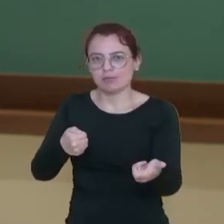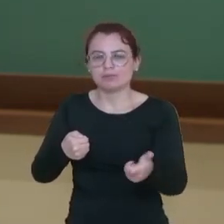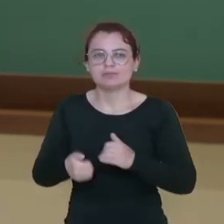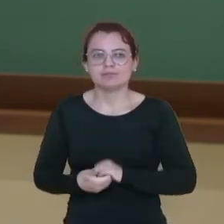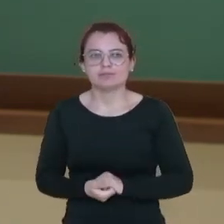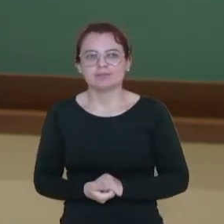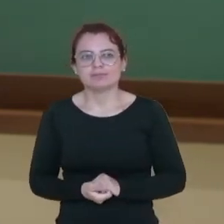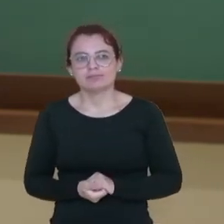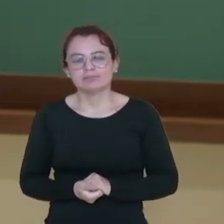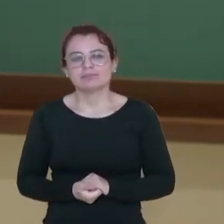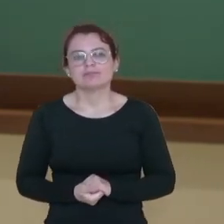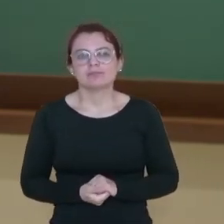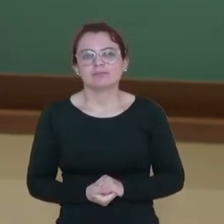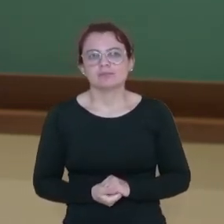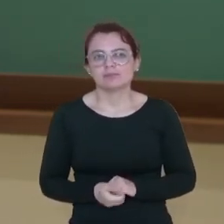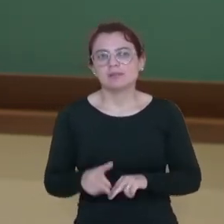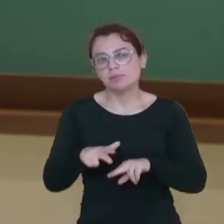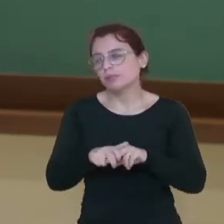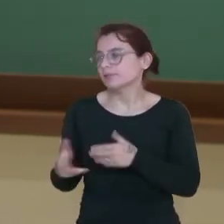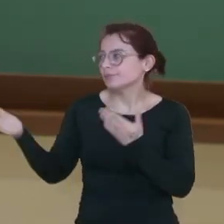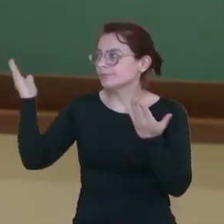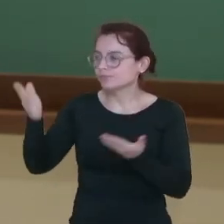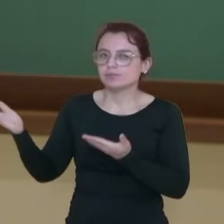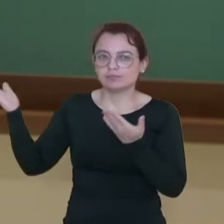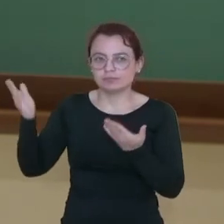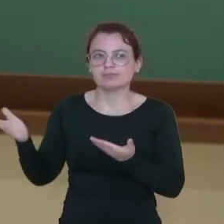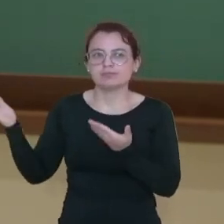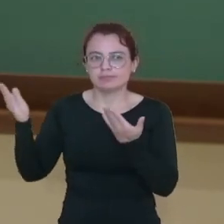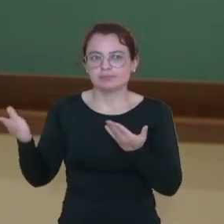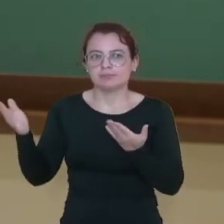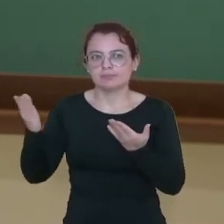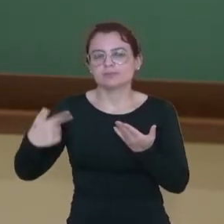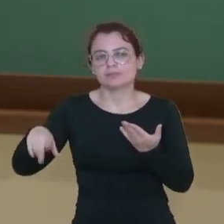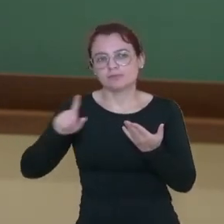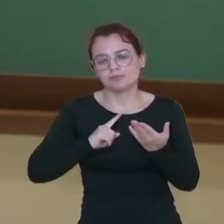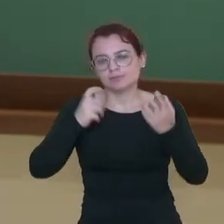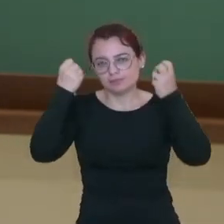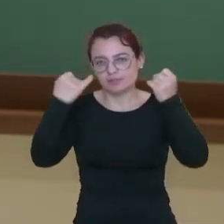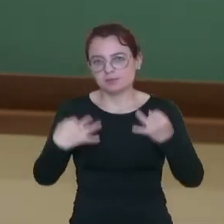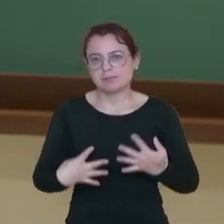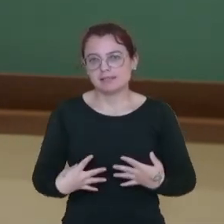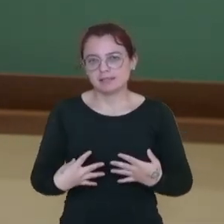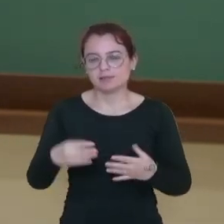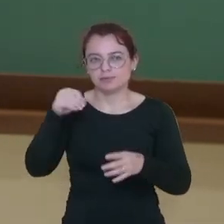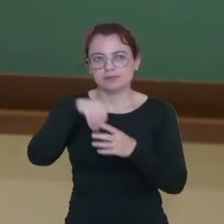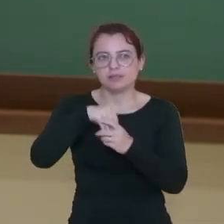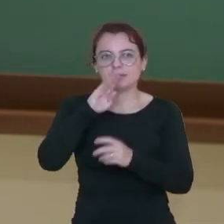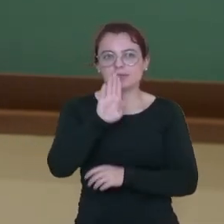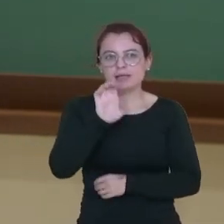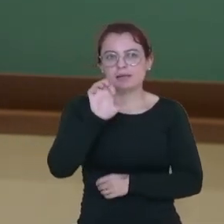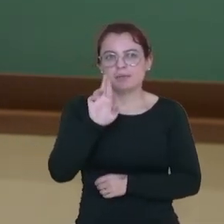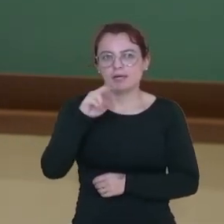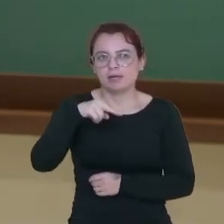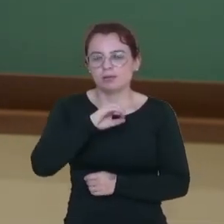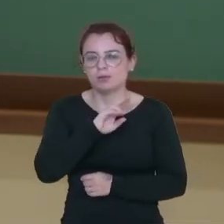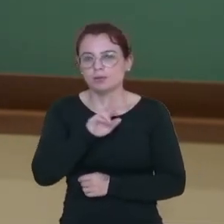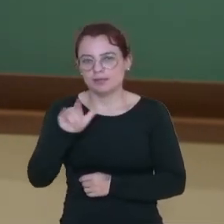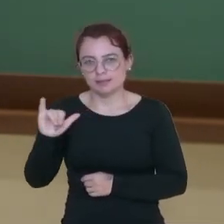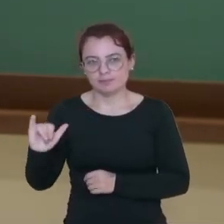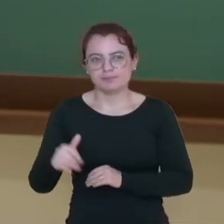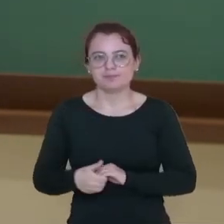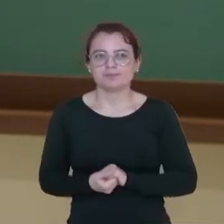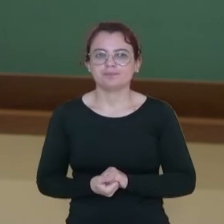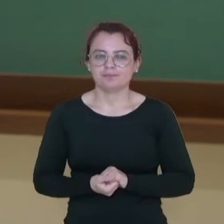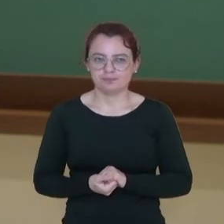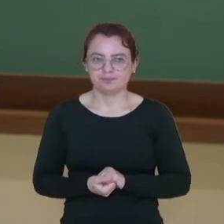ela é basicamente isso. A área grande sai com menor velocidade, a área pequena sai com maior velocidade, porque o